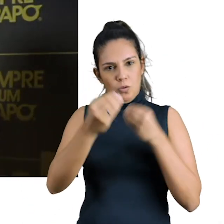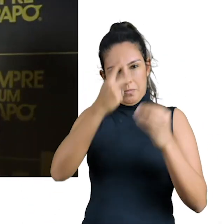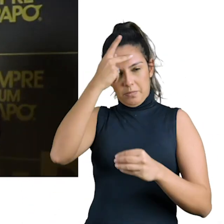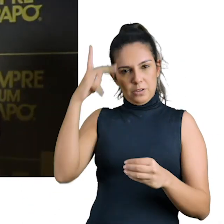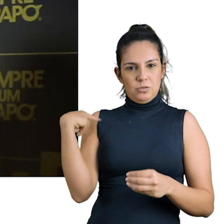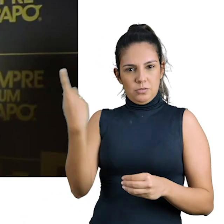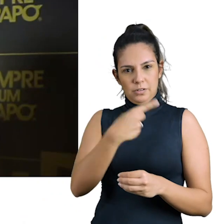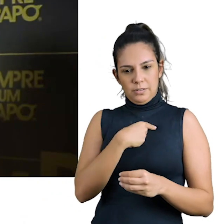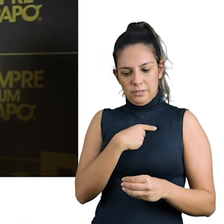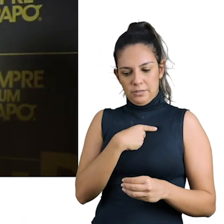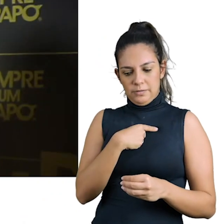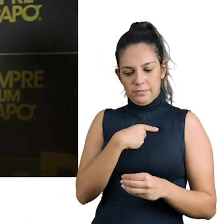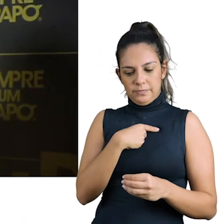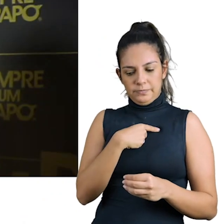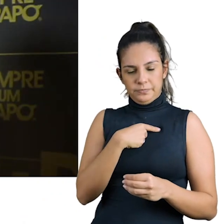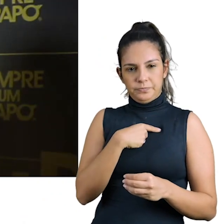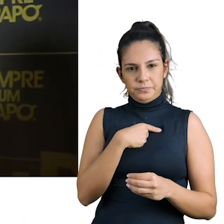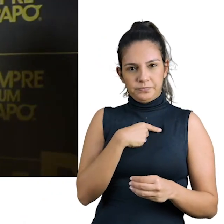eu,